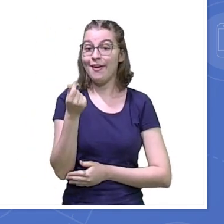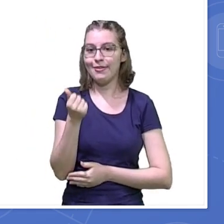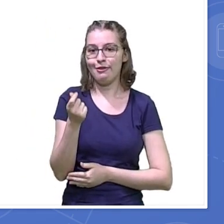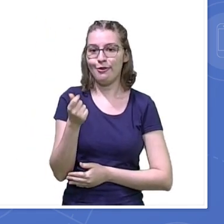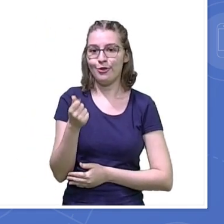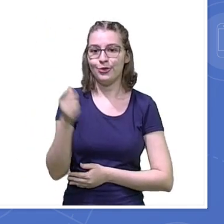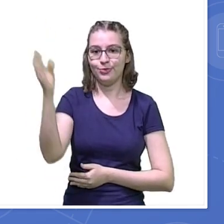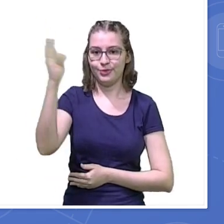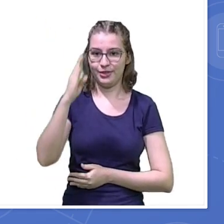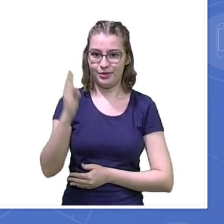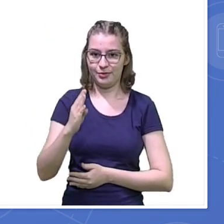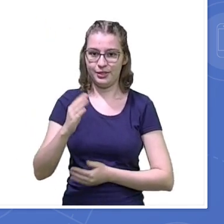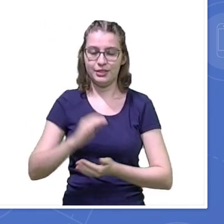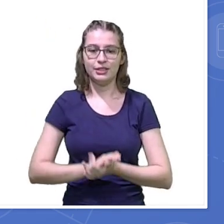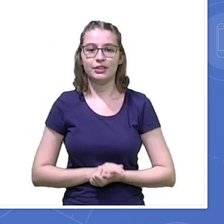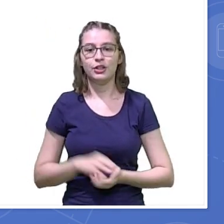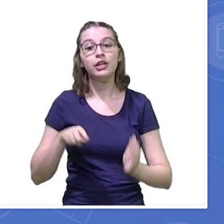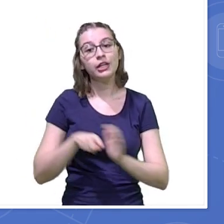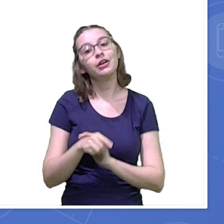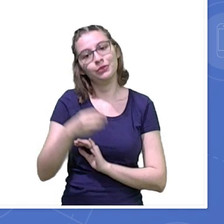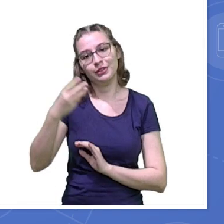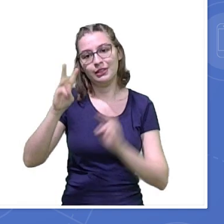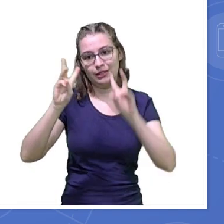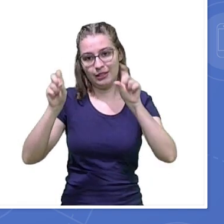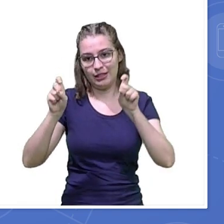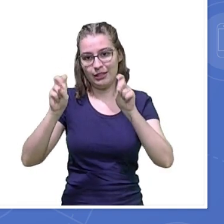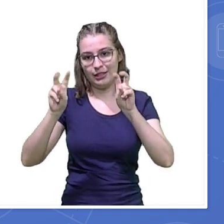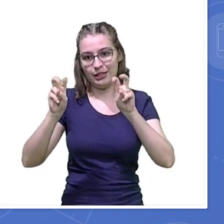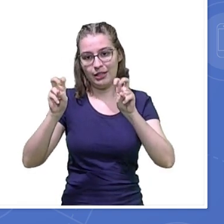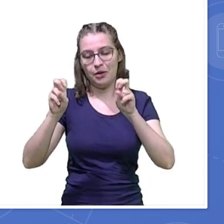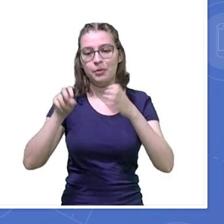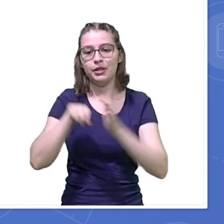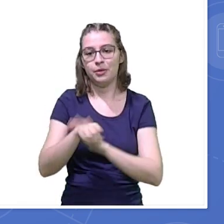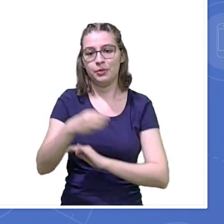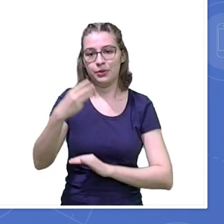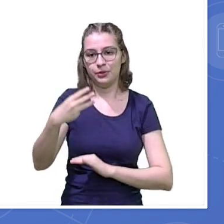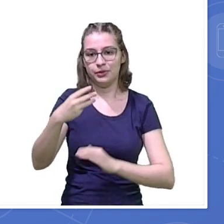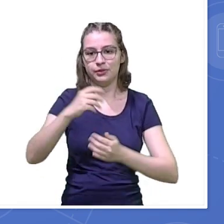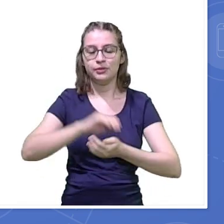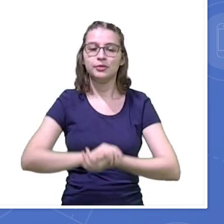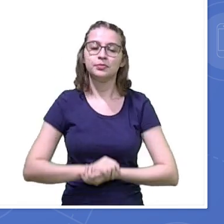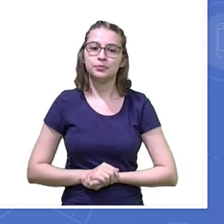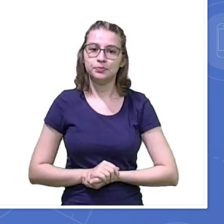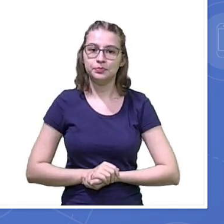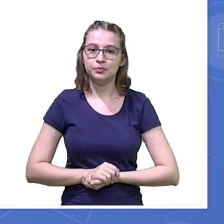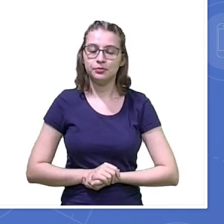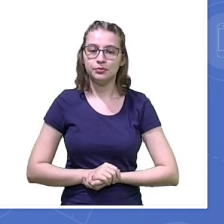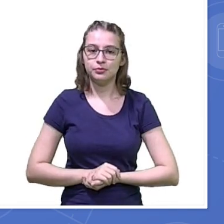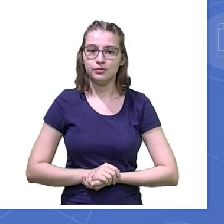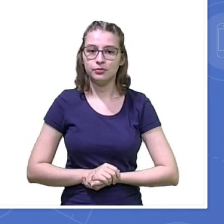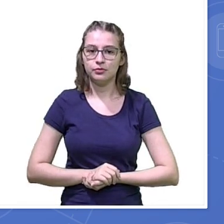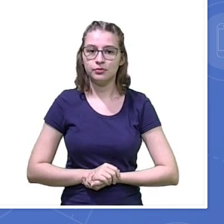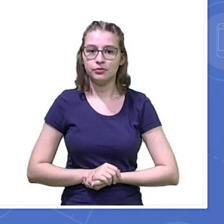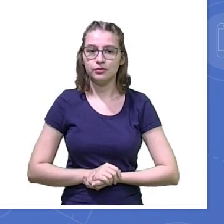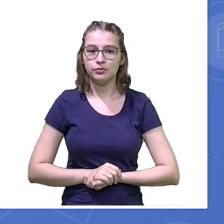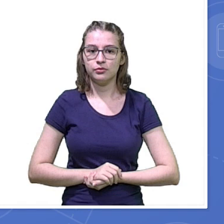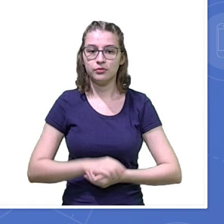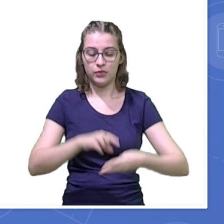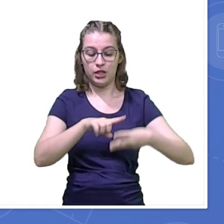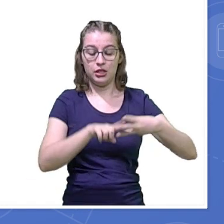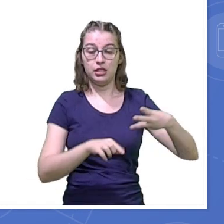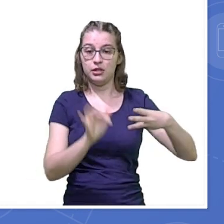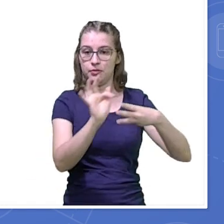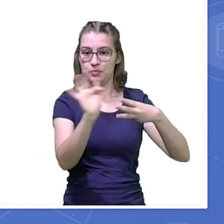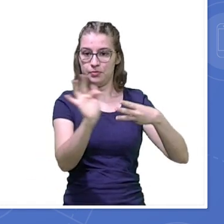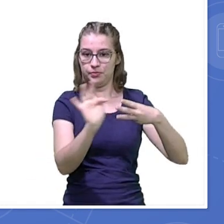sendo cobrado aí nessa terceira questão. Temos aí as 3 frases, né, da terceira questão que aparece aí